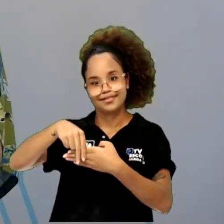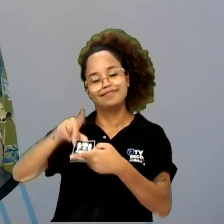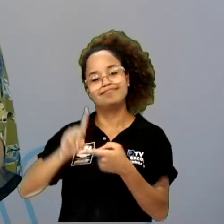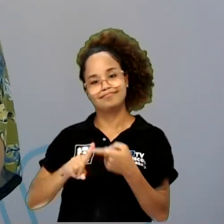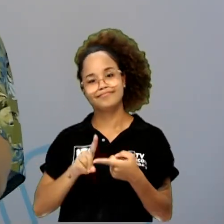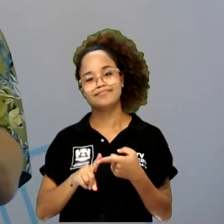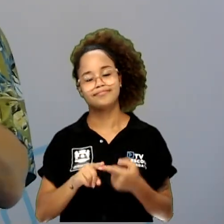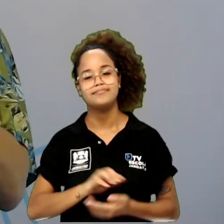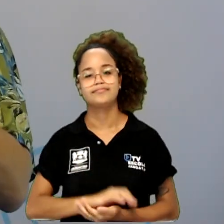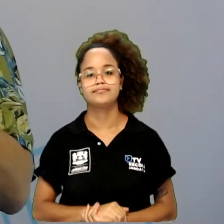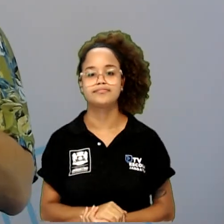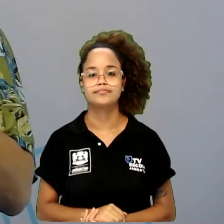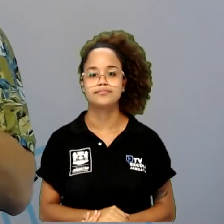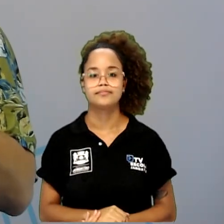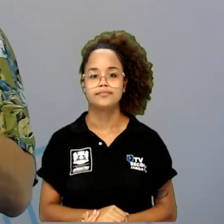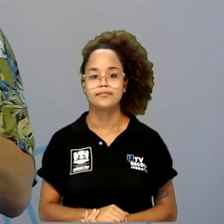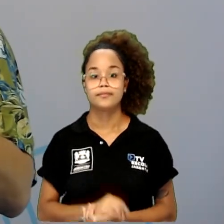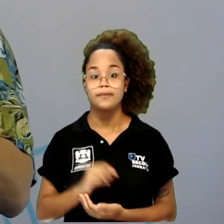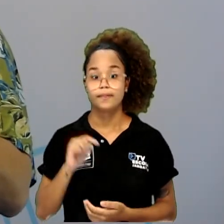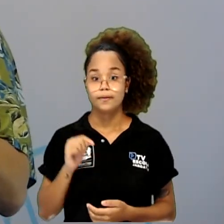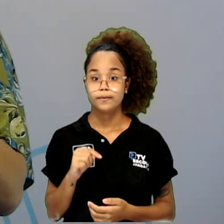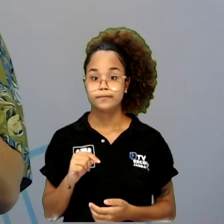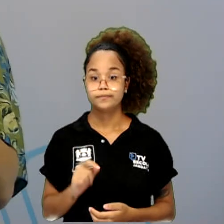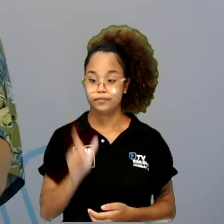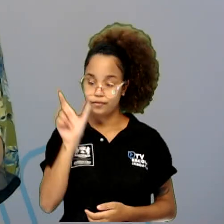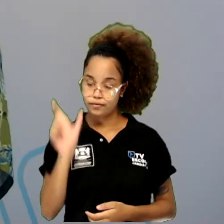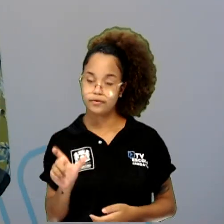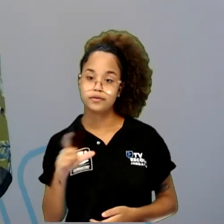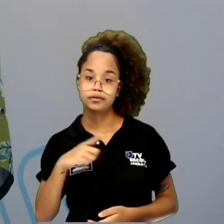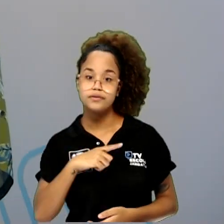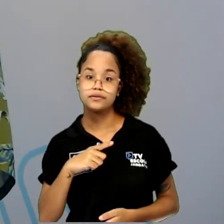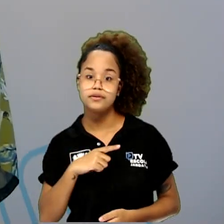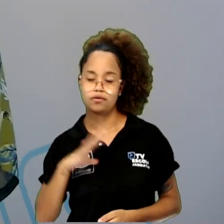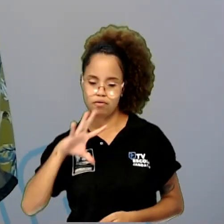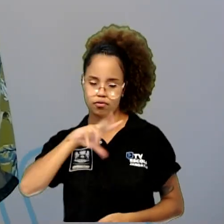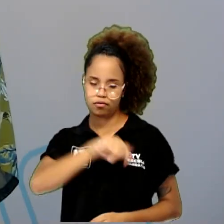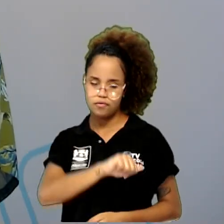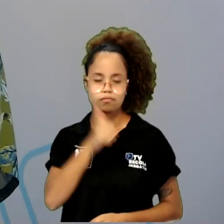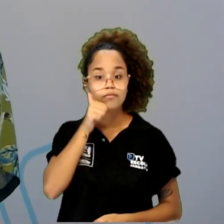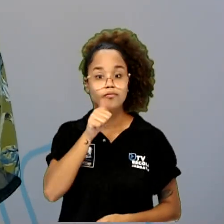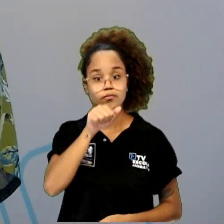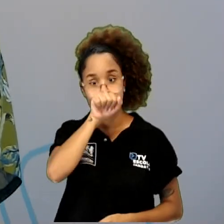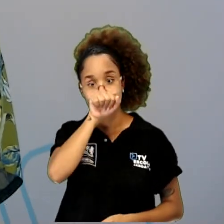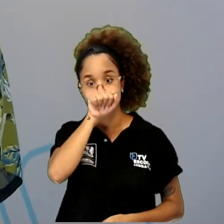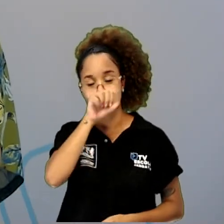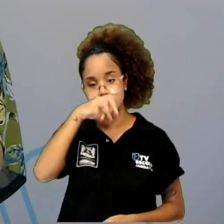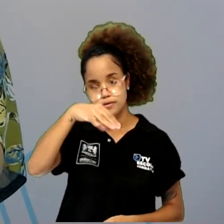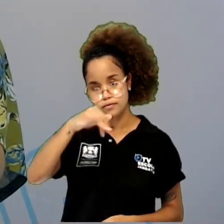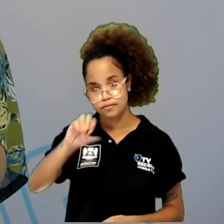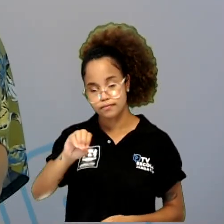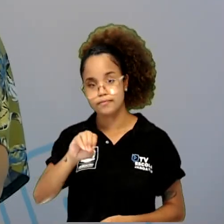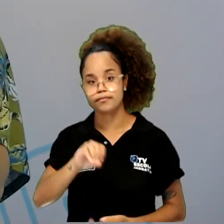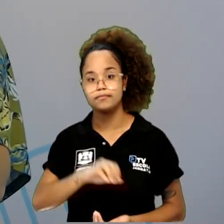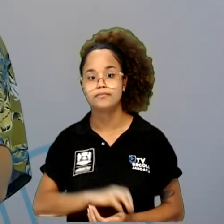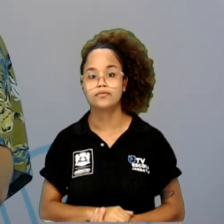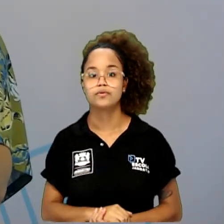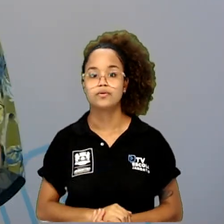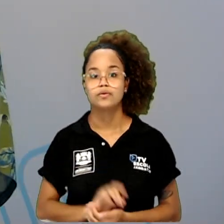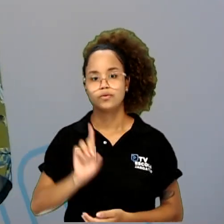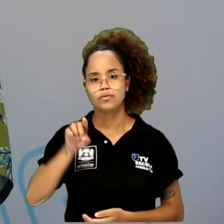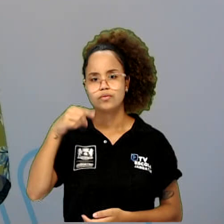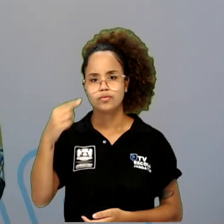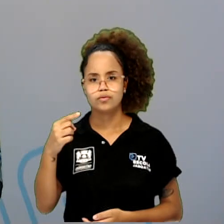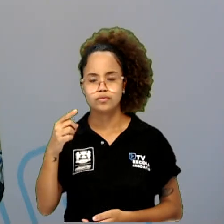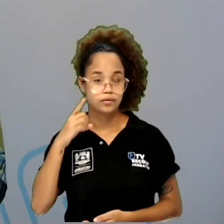também. É esse aqui, Amor de Mãe, que foi lançado agora em maio. Esse aqui, O